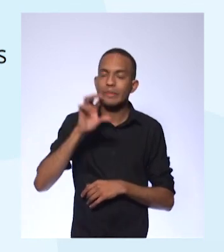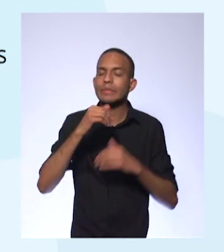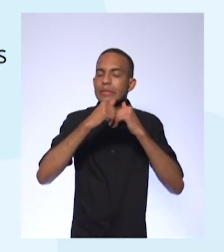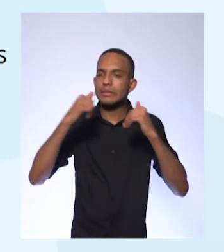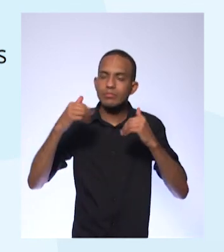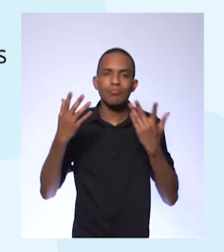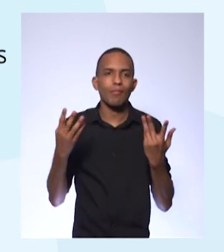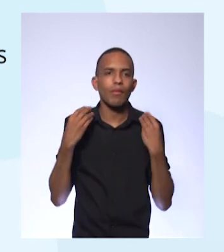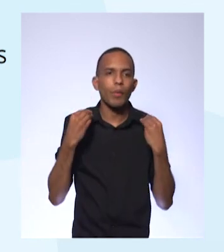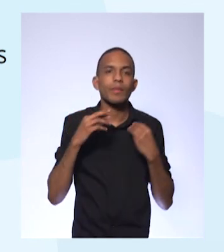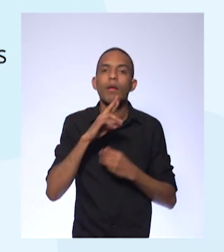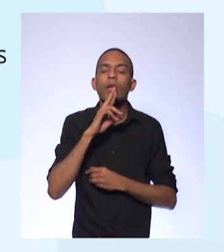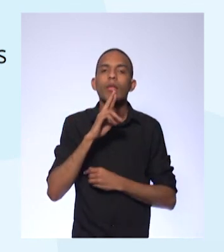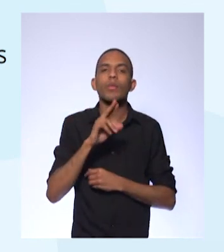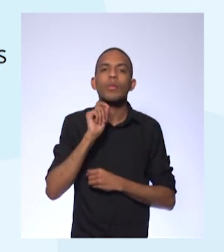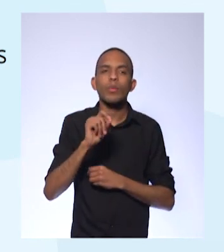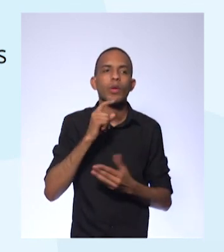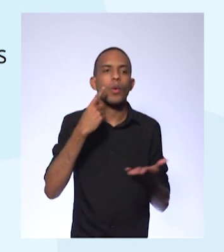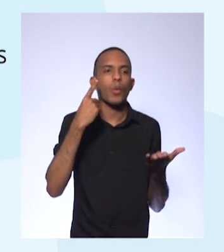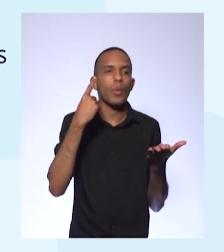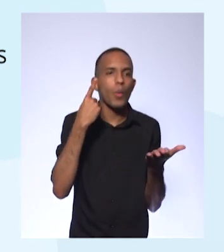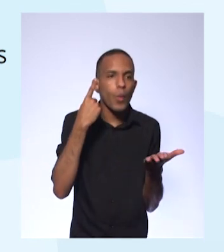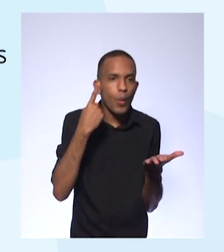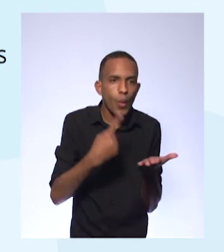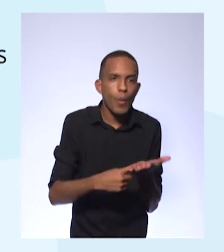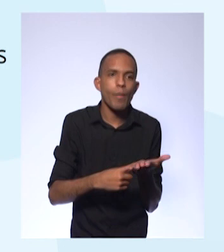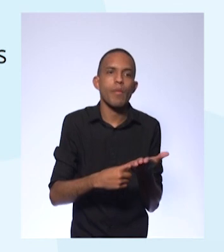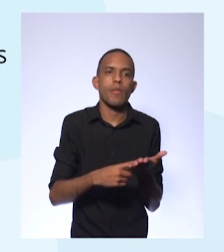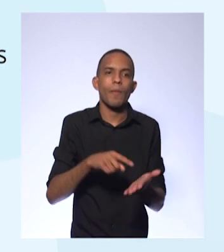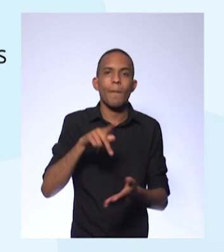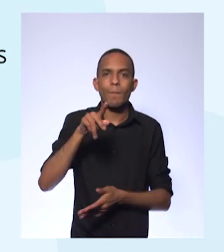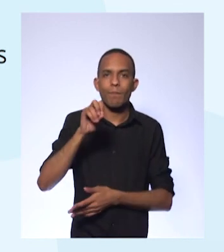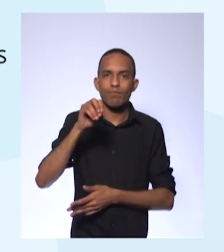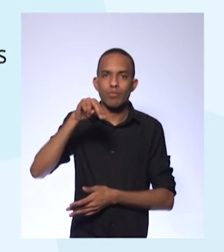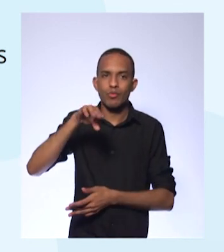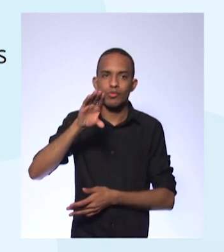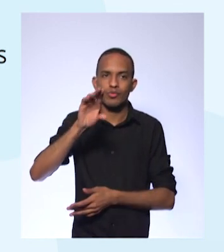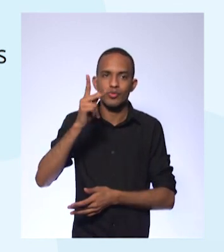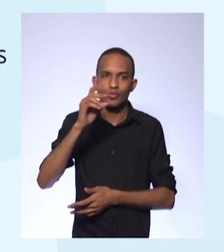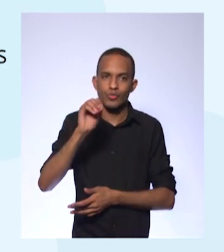O resultado é esse Tratado de Poncho Verde, em